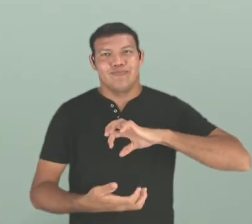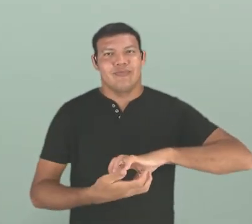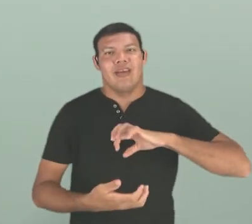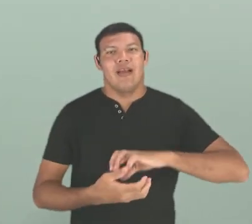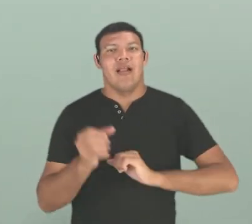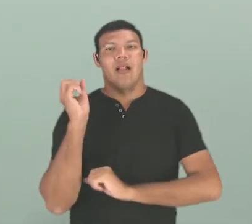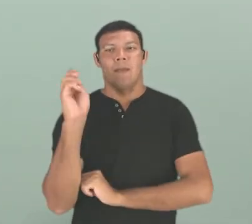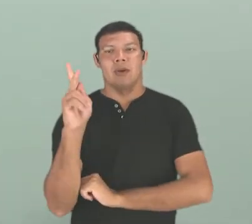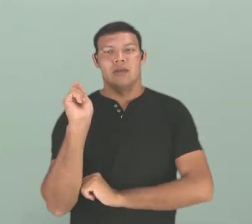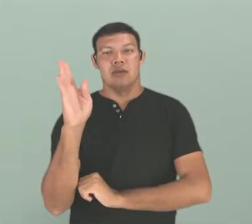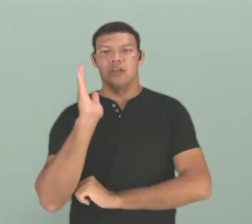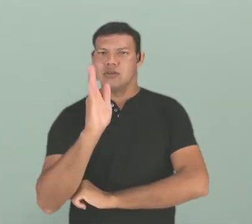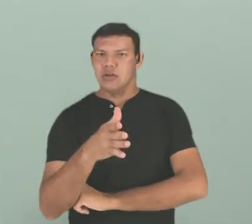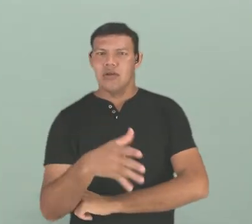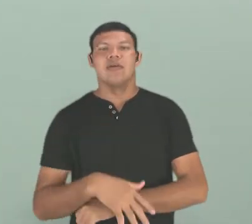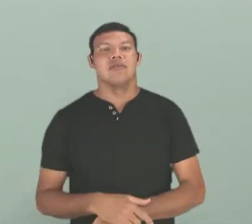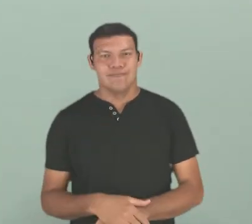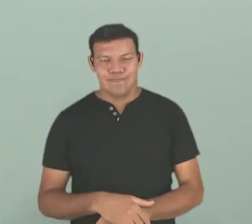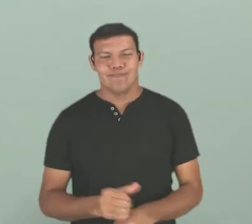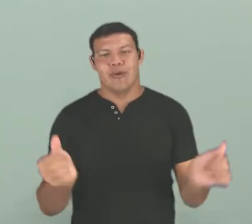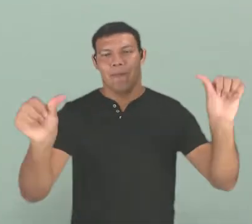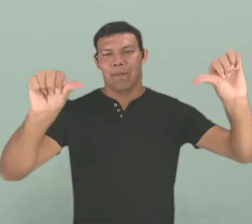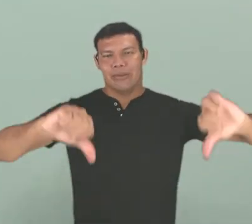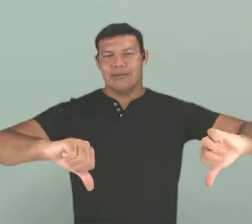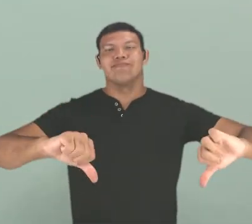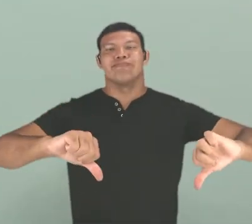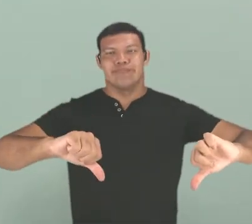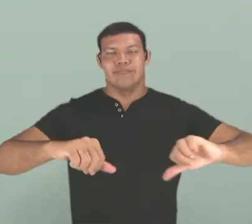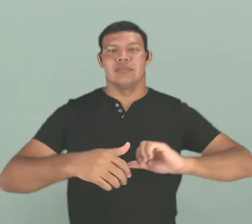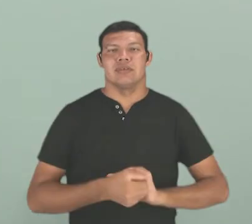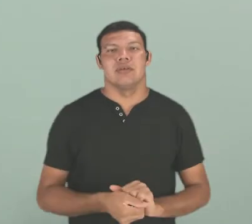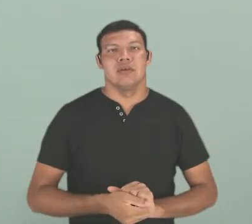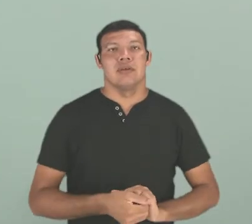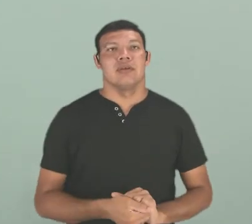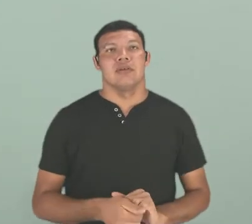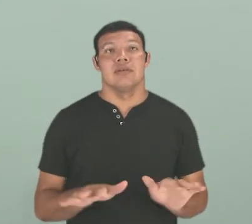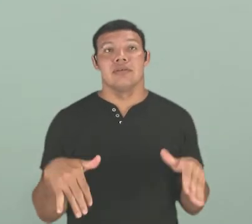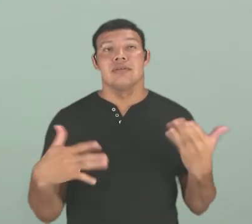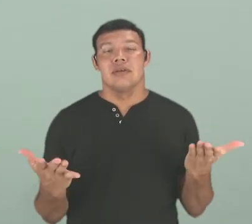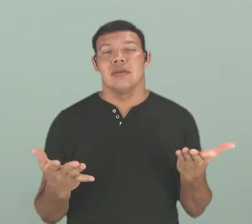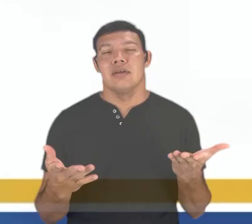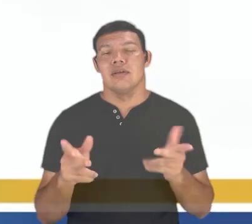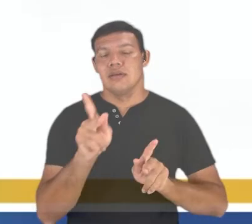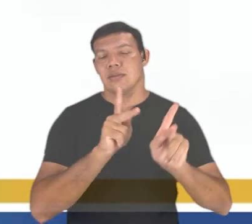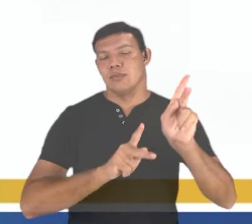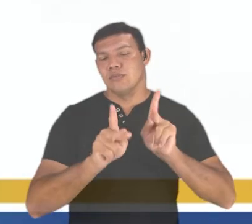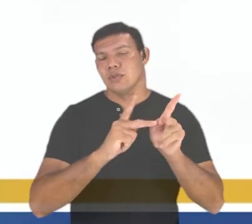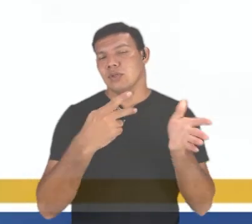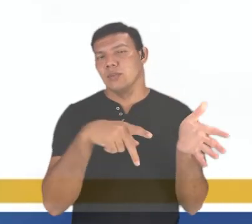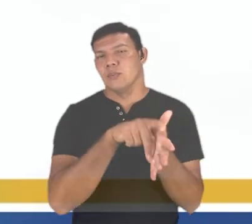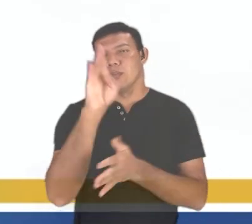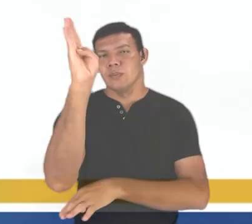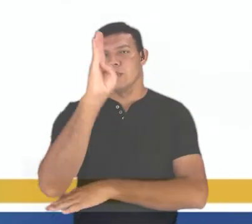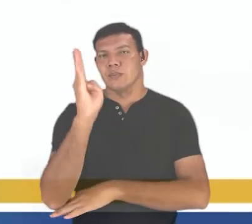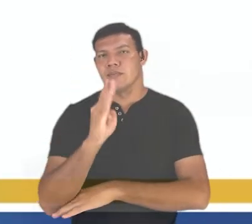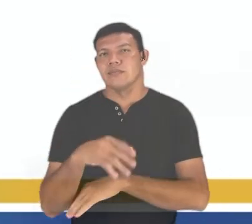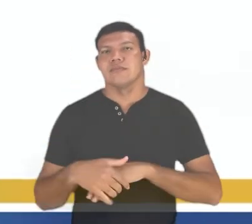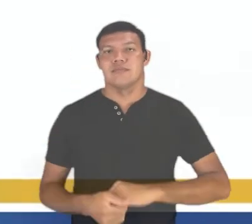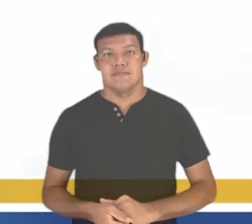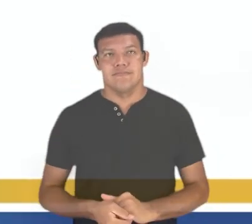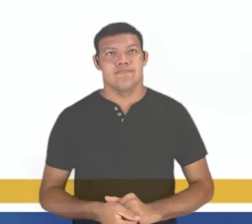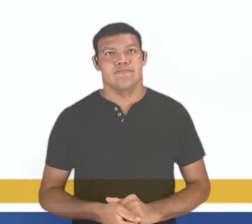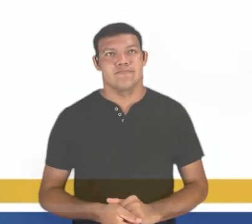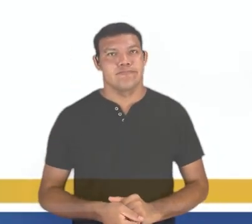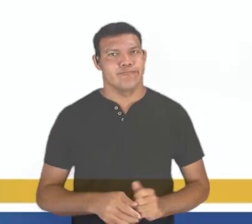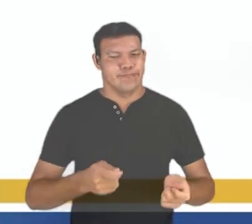e ia causando um caos na previdência de lá, tá? E que tal a gente falar um pouquinho da nossa população aqui do Brasil? Já disse que o Brasil